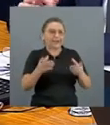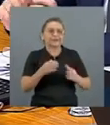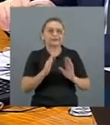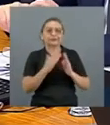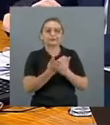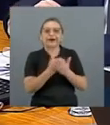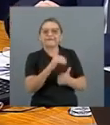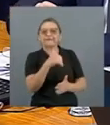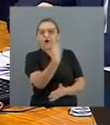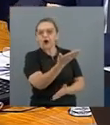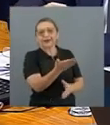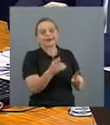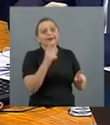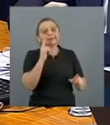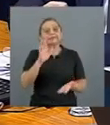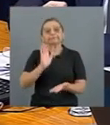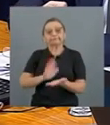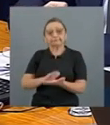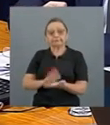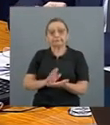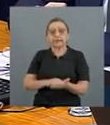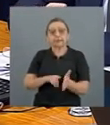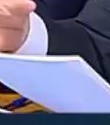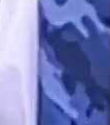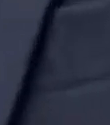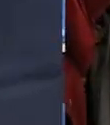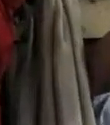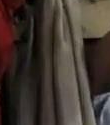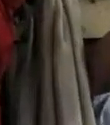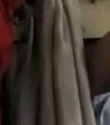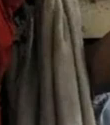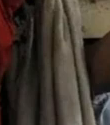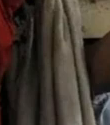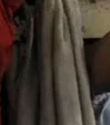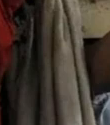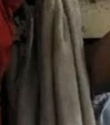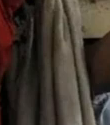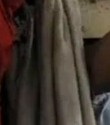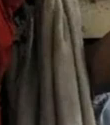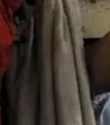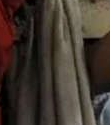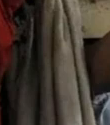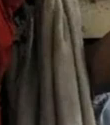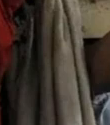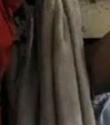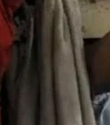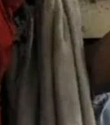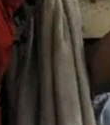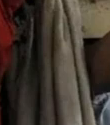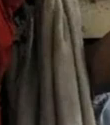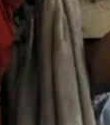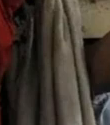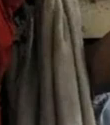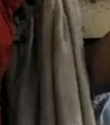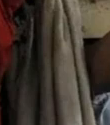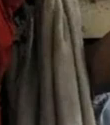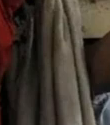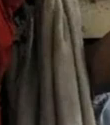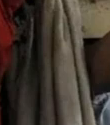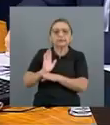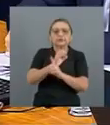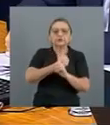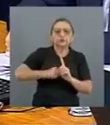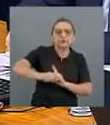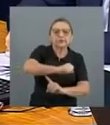homenagem ao policial militar Sargento Roger Dias da Cunha, morto por um preso que foi beneficiado com a saídinha de Natal no dia 6 de